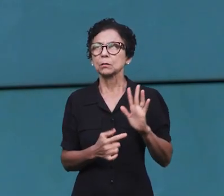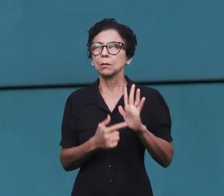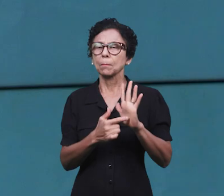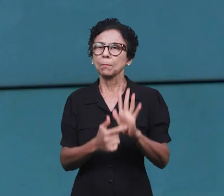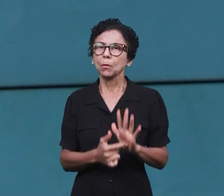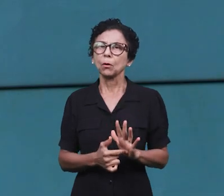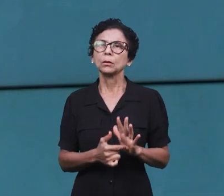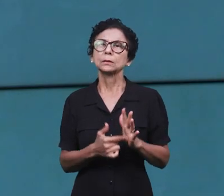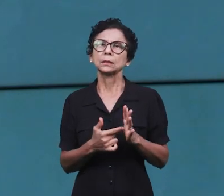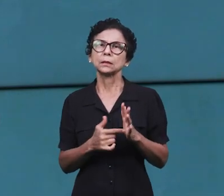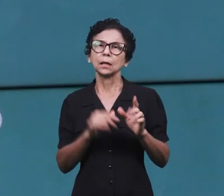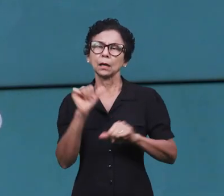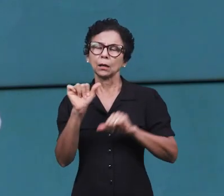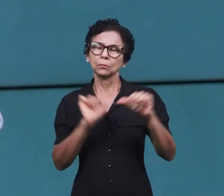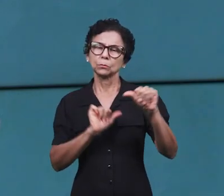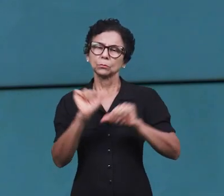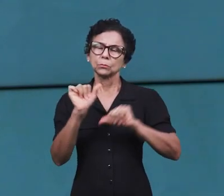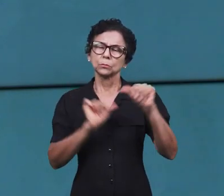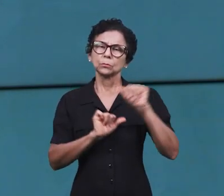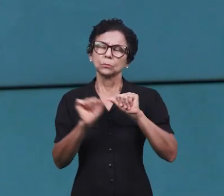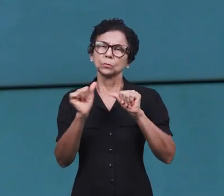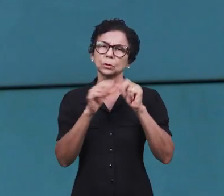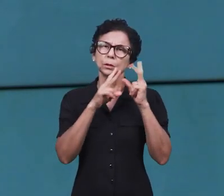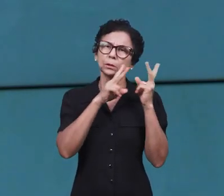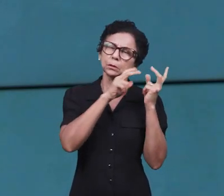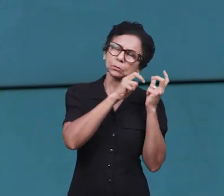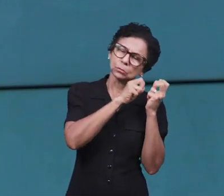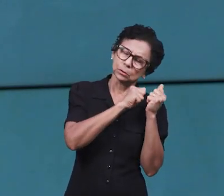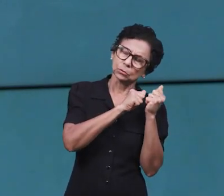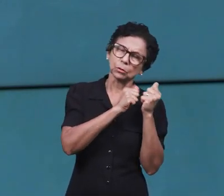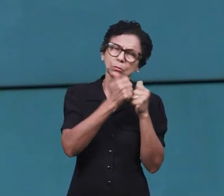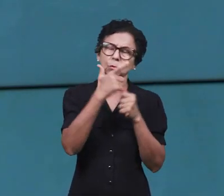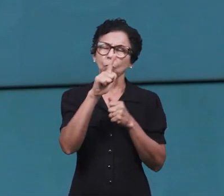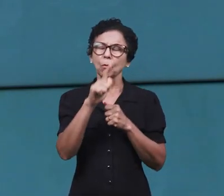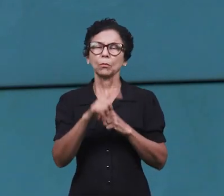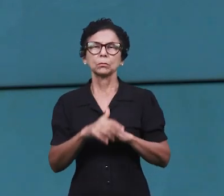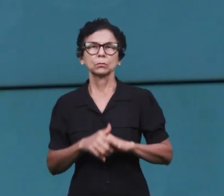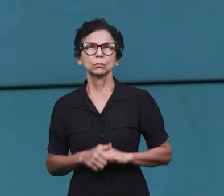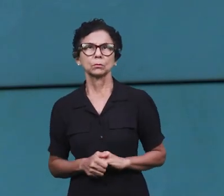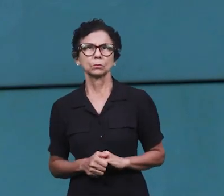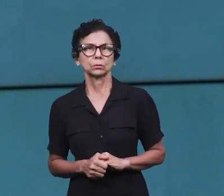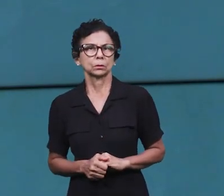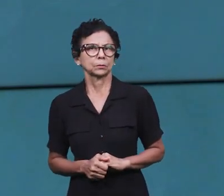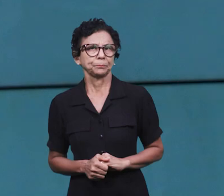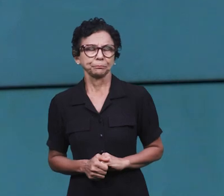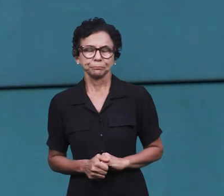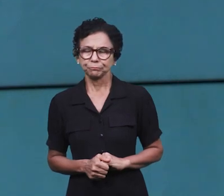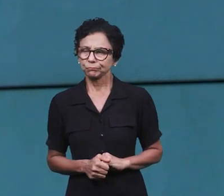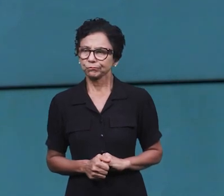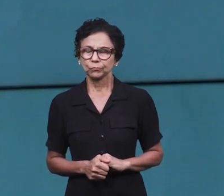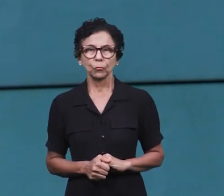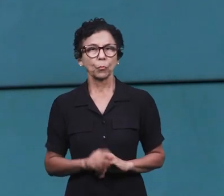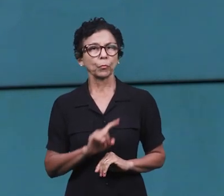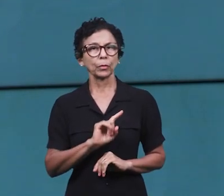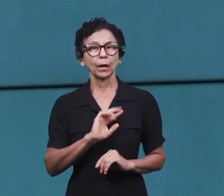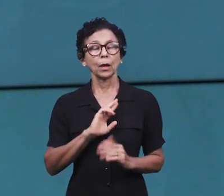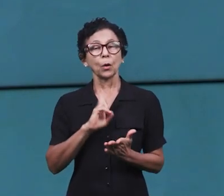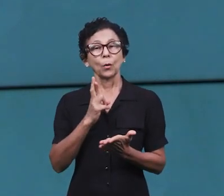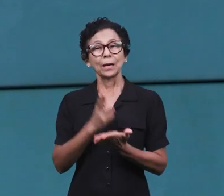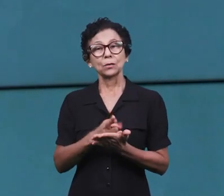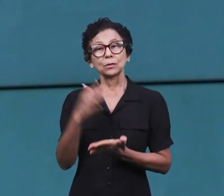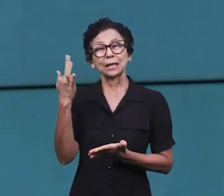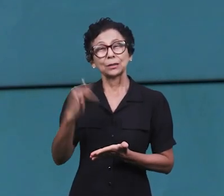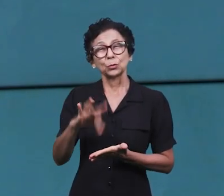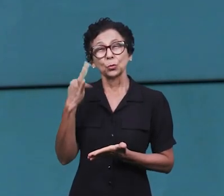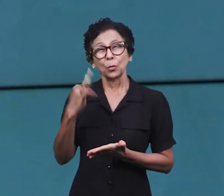humor, que devem ser considerados os causadores da dor, na verdade são decorrentes da dor crônica e da ativação